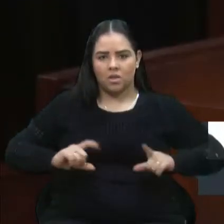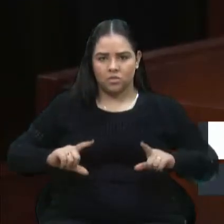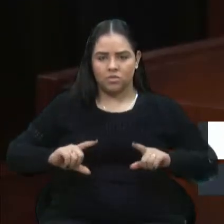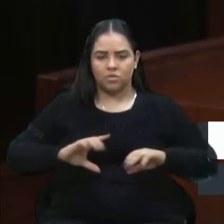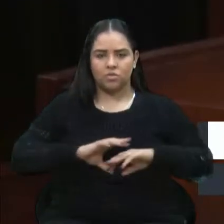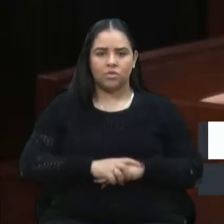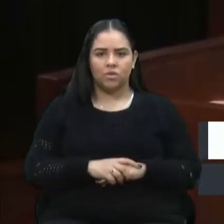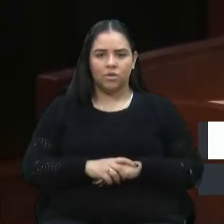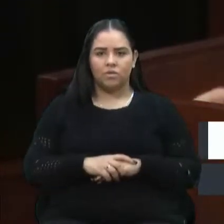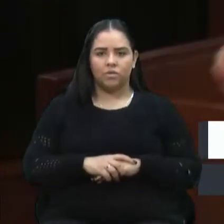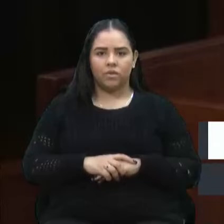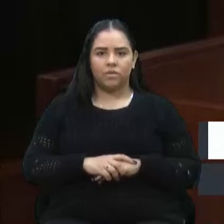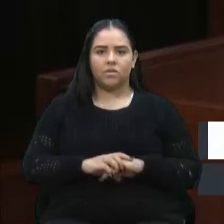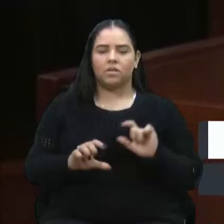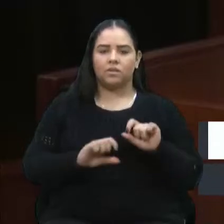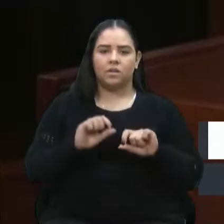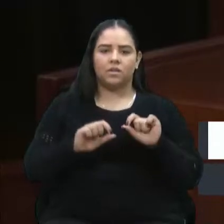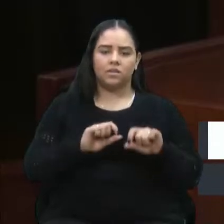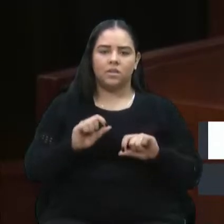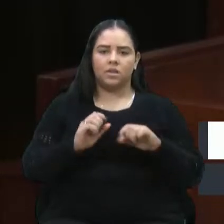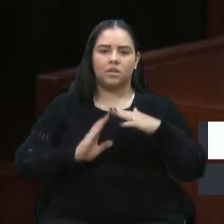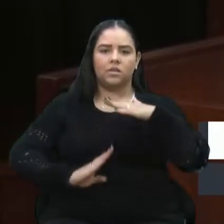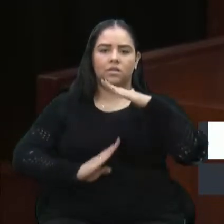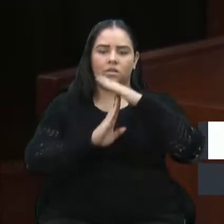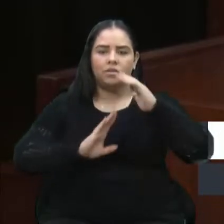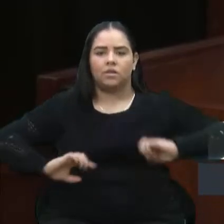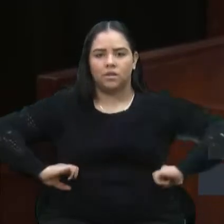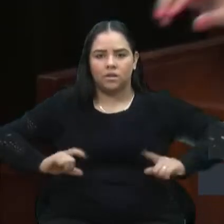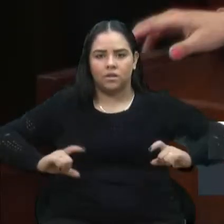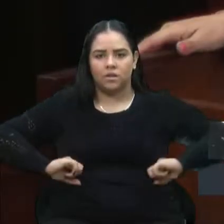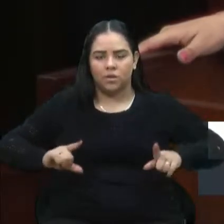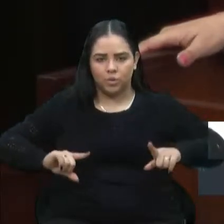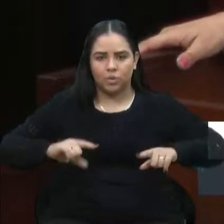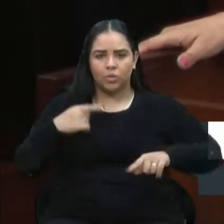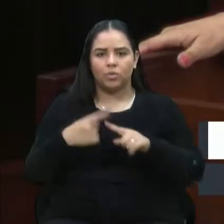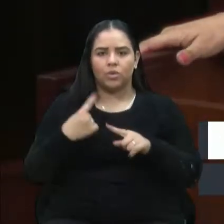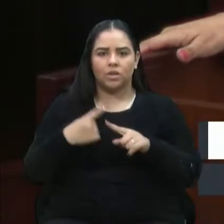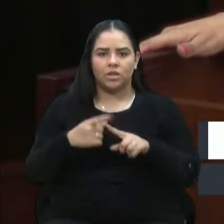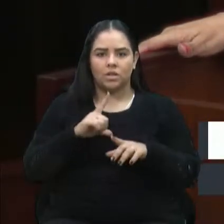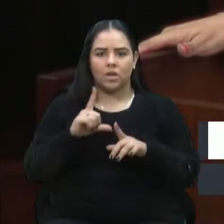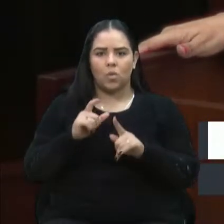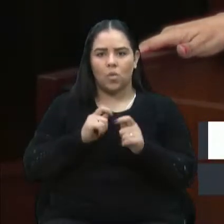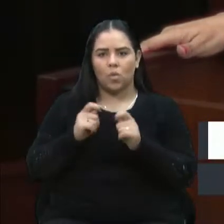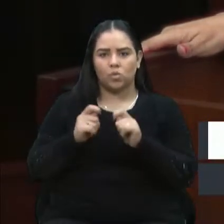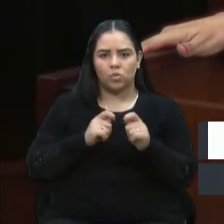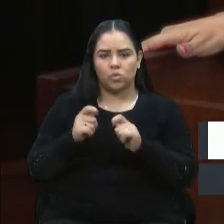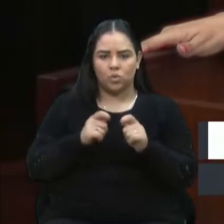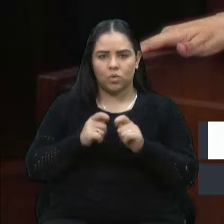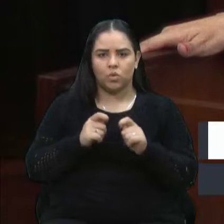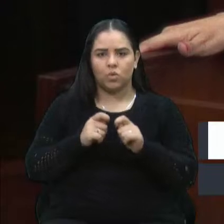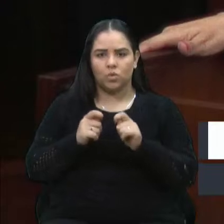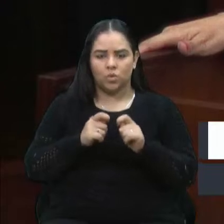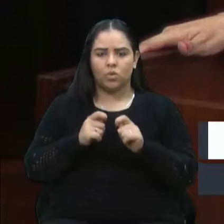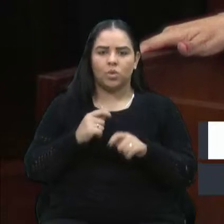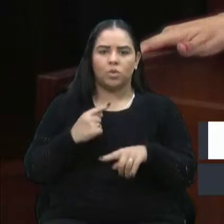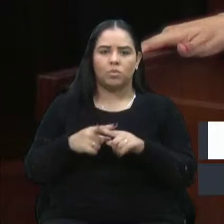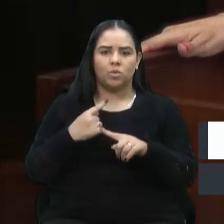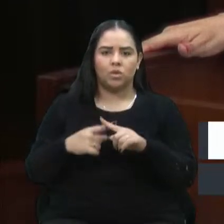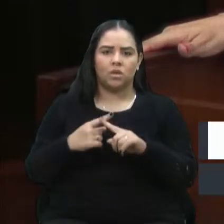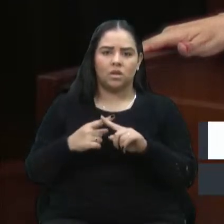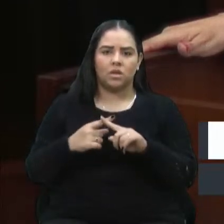muito, o teto de gastos surgiu para ter o controle, porque afinal de contas, né, a gente tem que